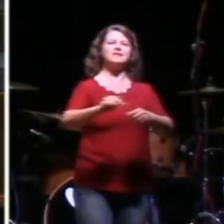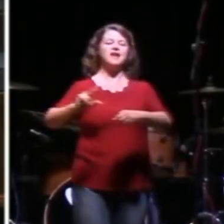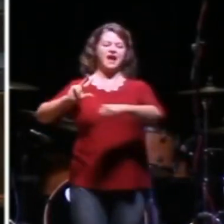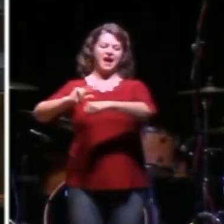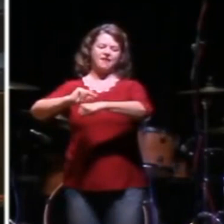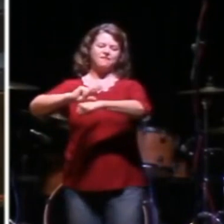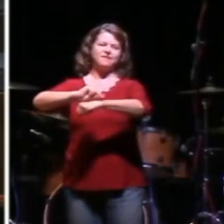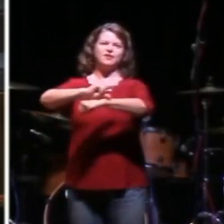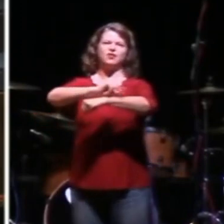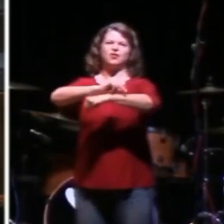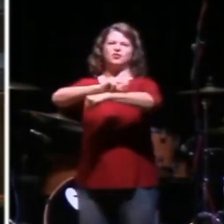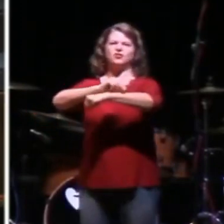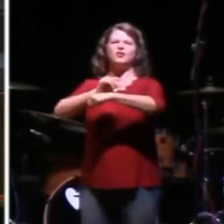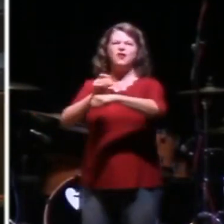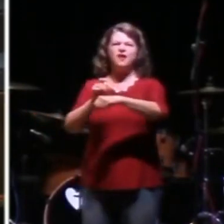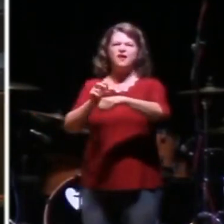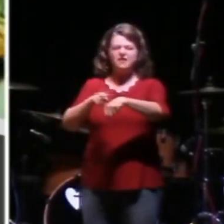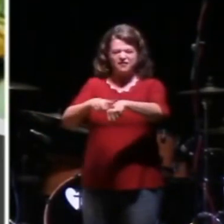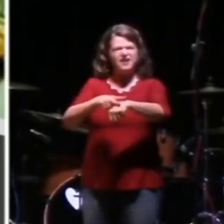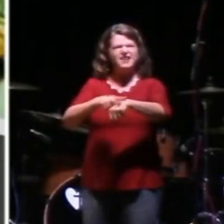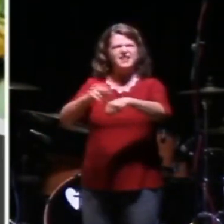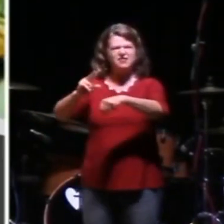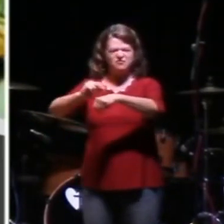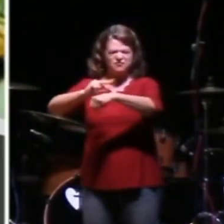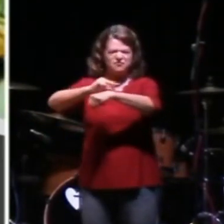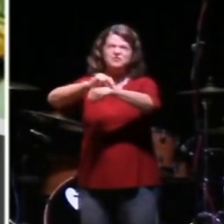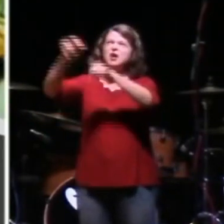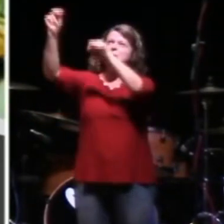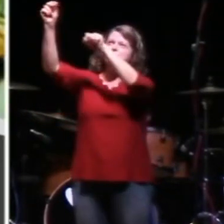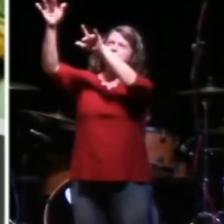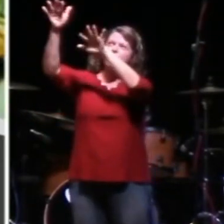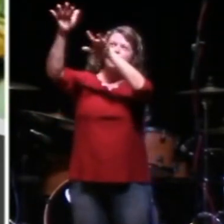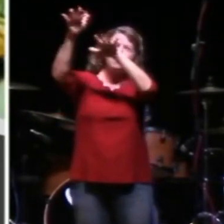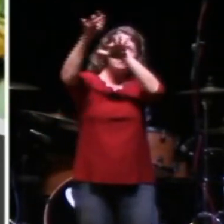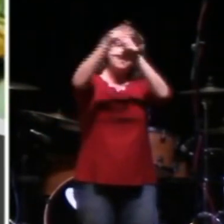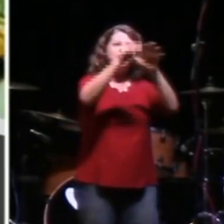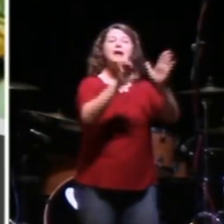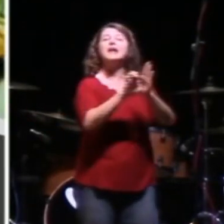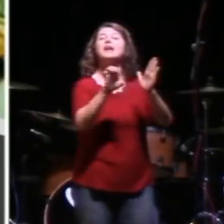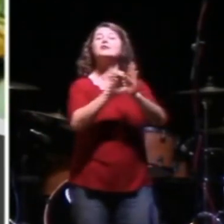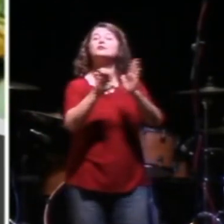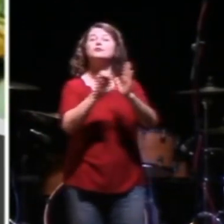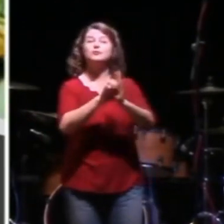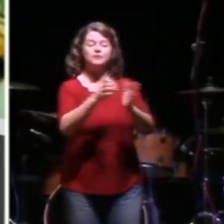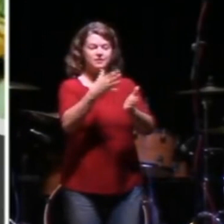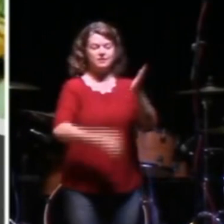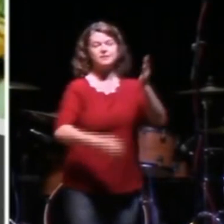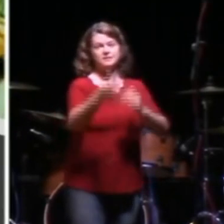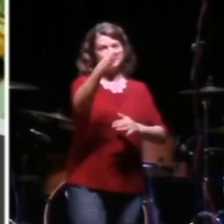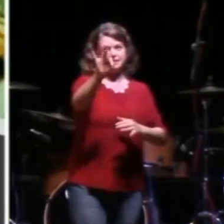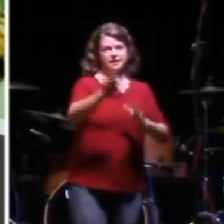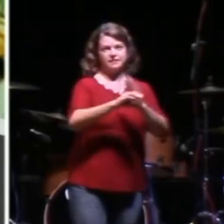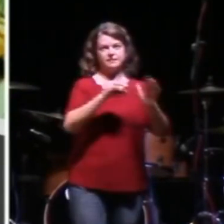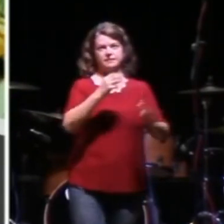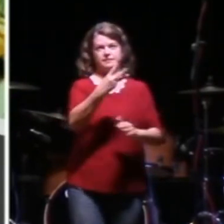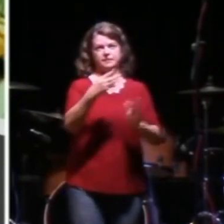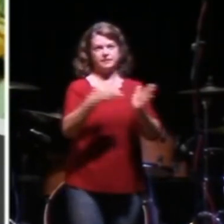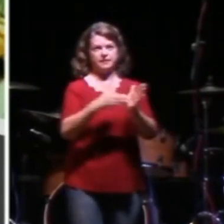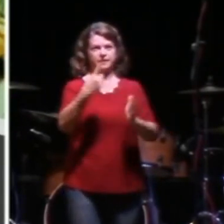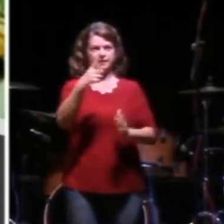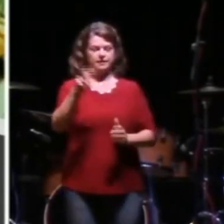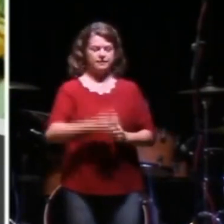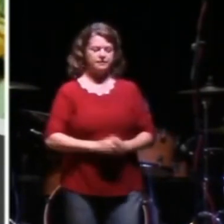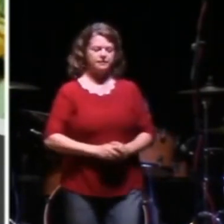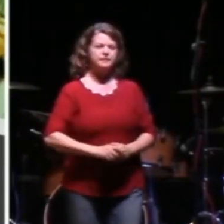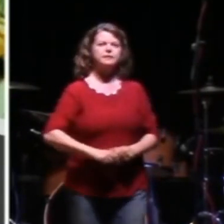não dá segurança o sustento de deus eles o 10 de 13 a 15 e o seu fez soprar sobre a terra o vento